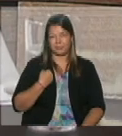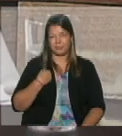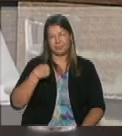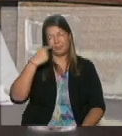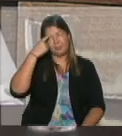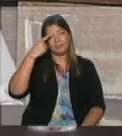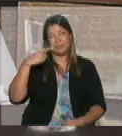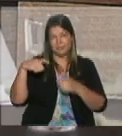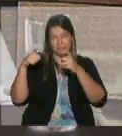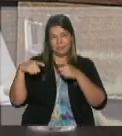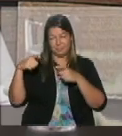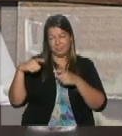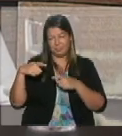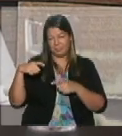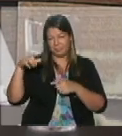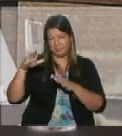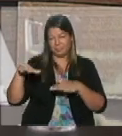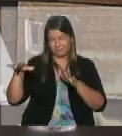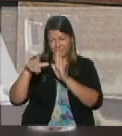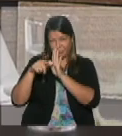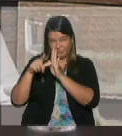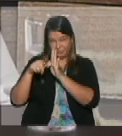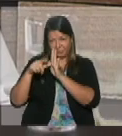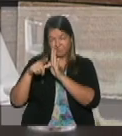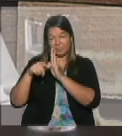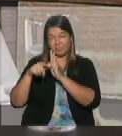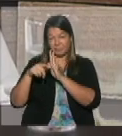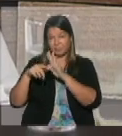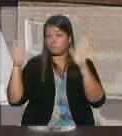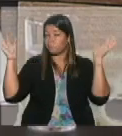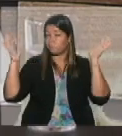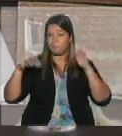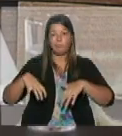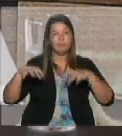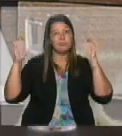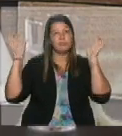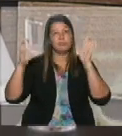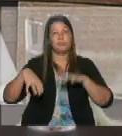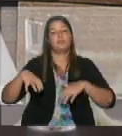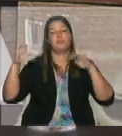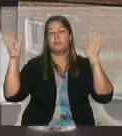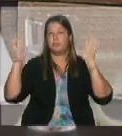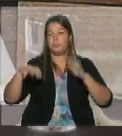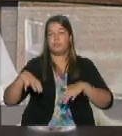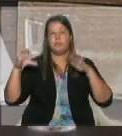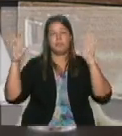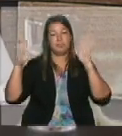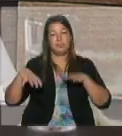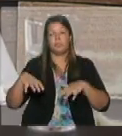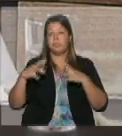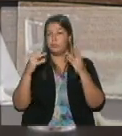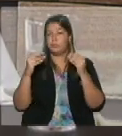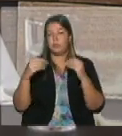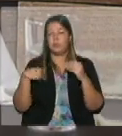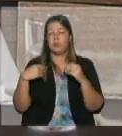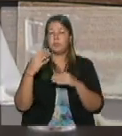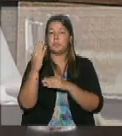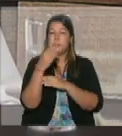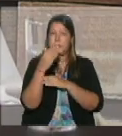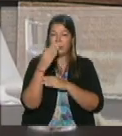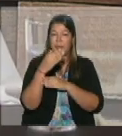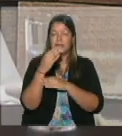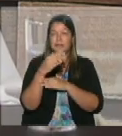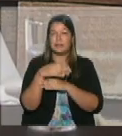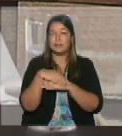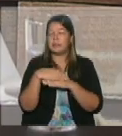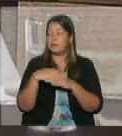da Mendiçá, ali na Lapa, chovia muito, né? Eu peguei um táxi, eu entrei correndo, no último dia,